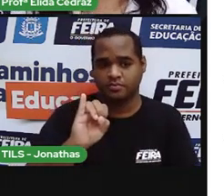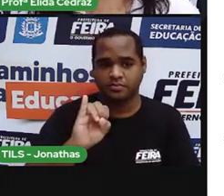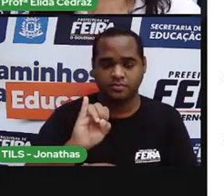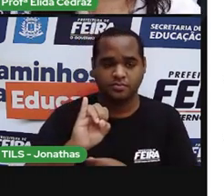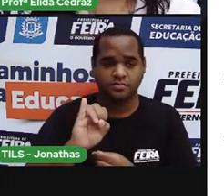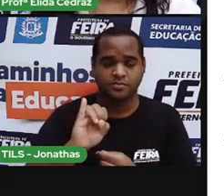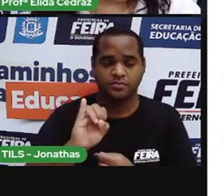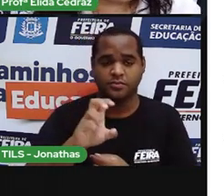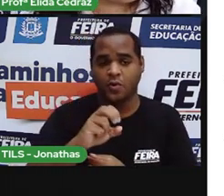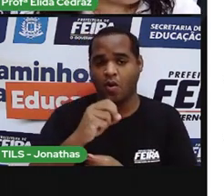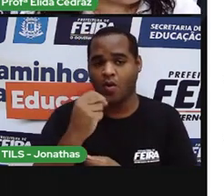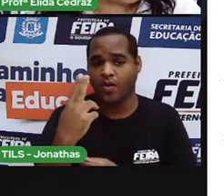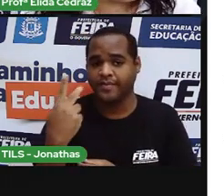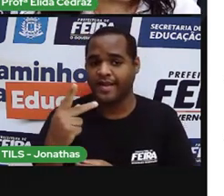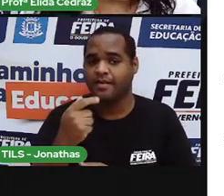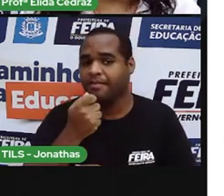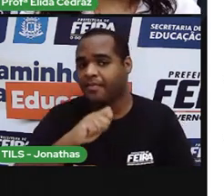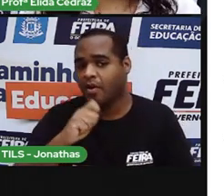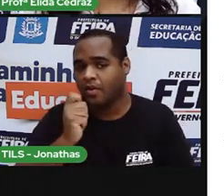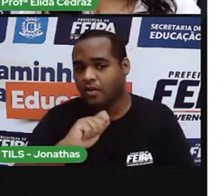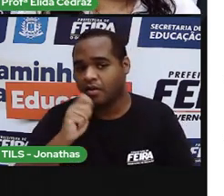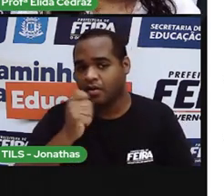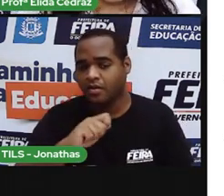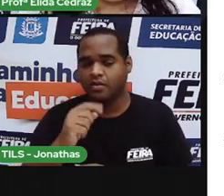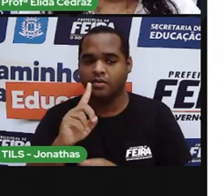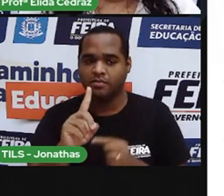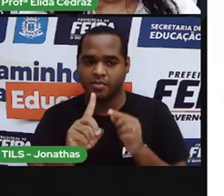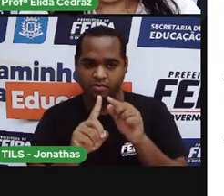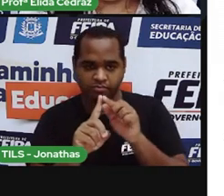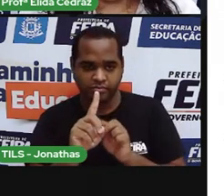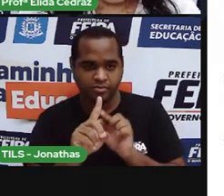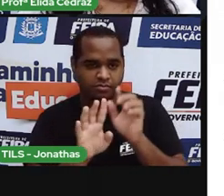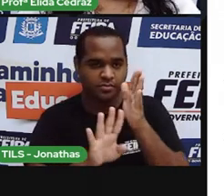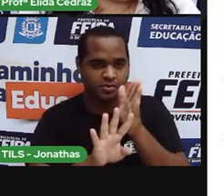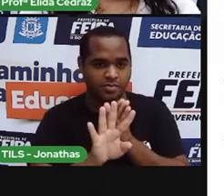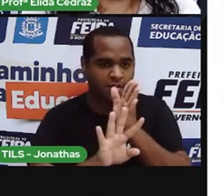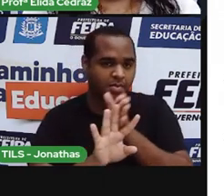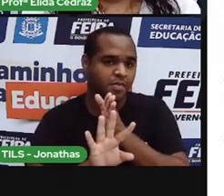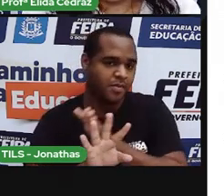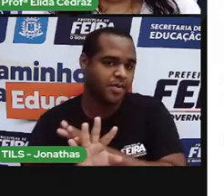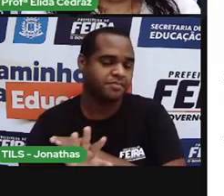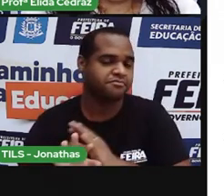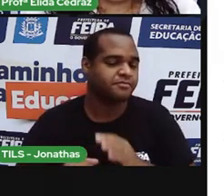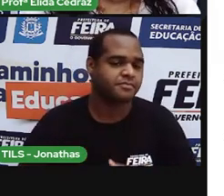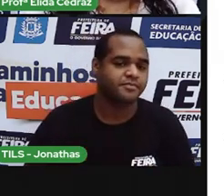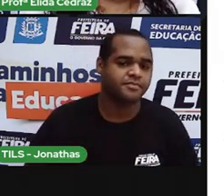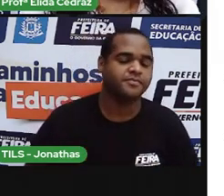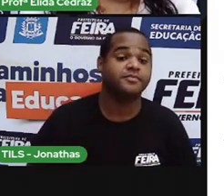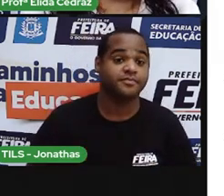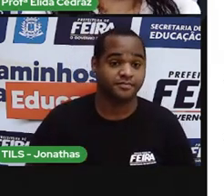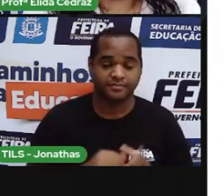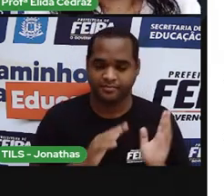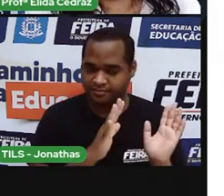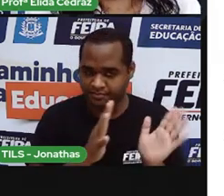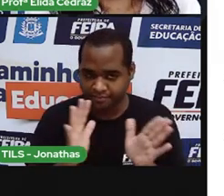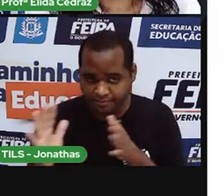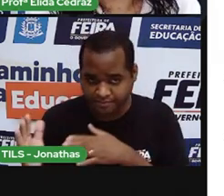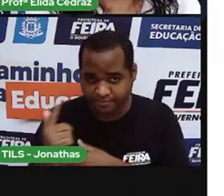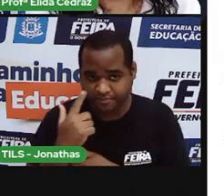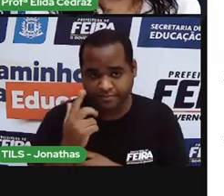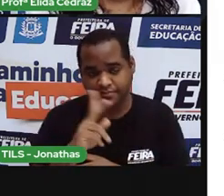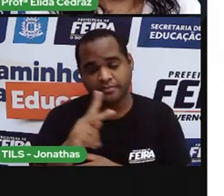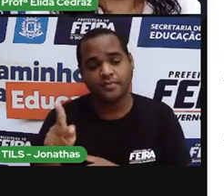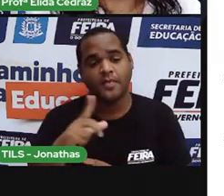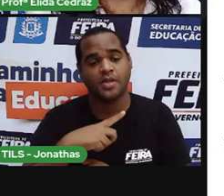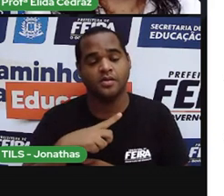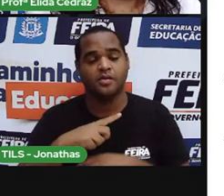ou do palito de picolé. Na sala, eu tenho lá, vocês já viram aqui também em outra aula, que a Pró tem